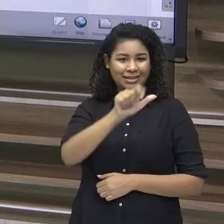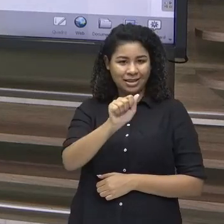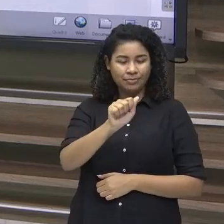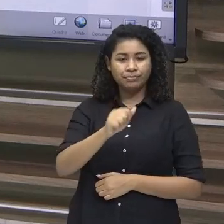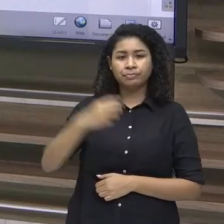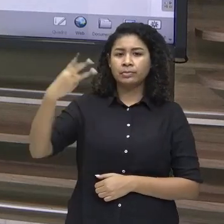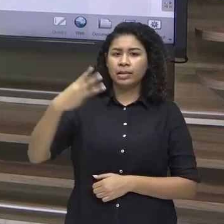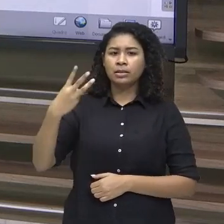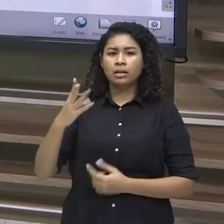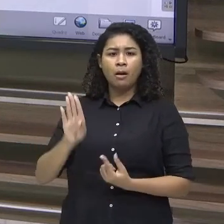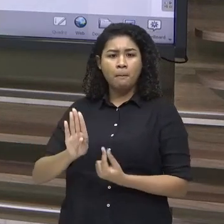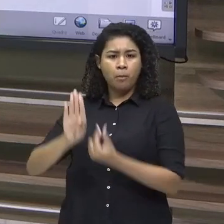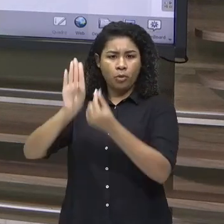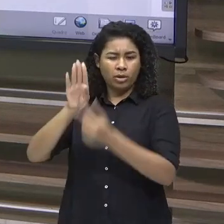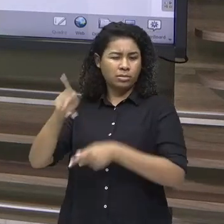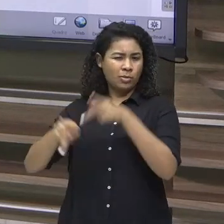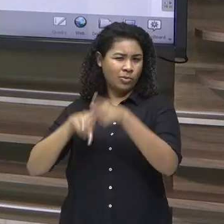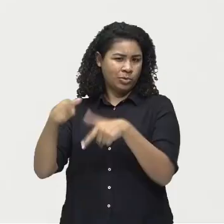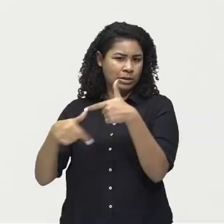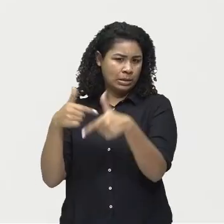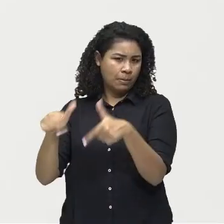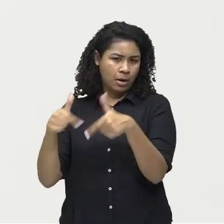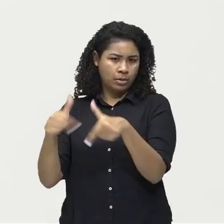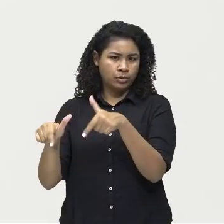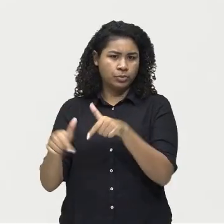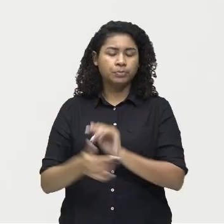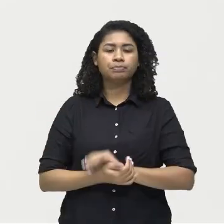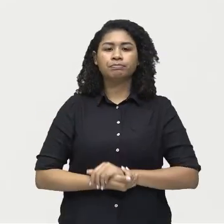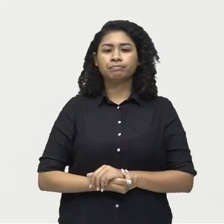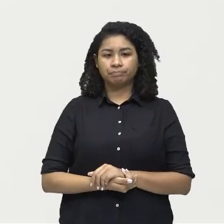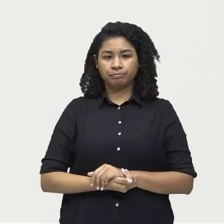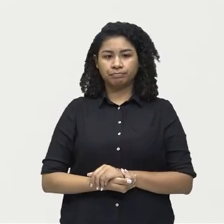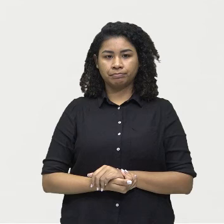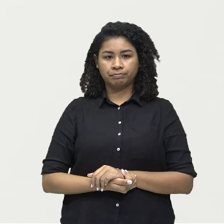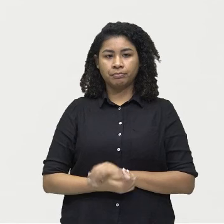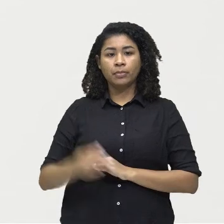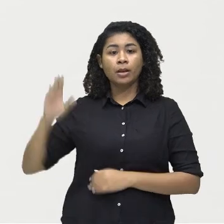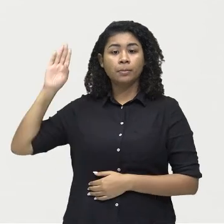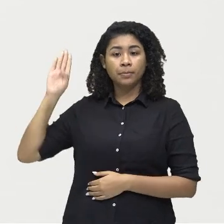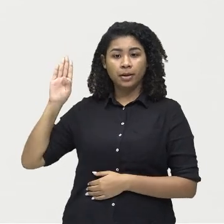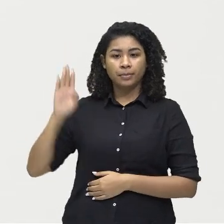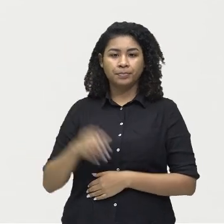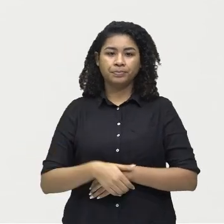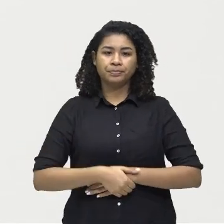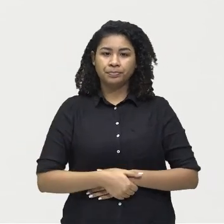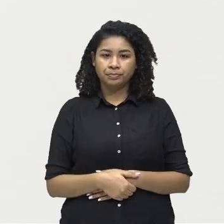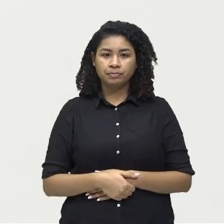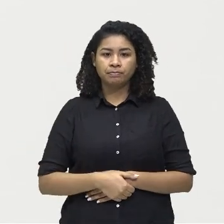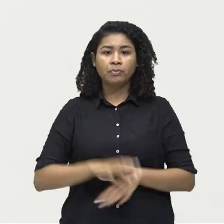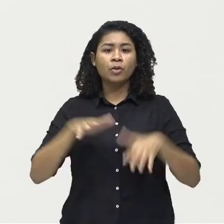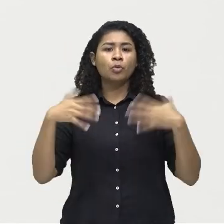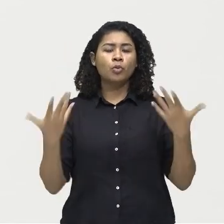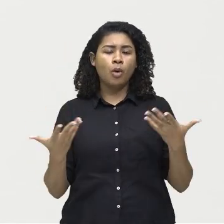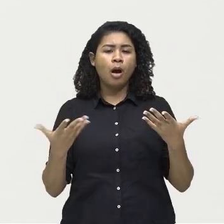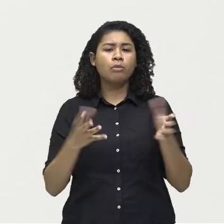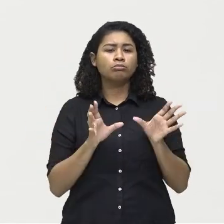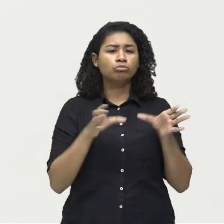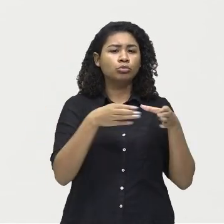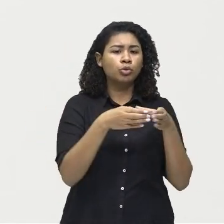e povão. Letra B para a gente na tela. Pergunta basicamente quais classes sociais